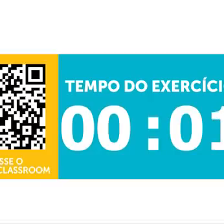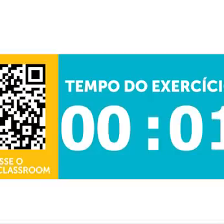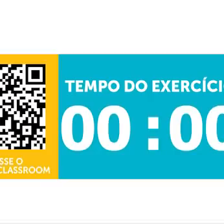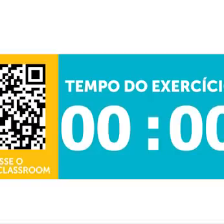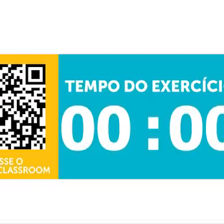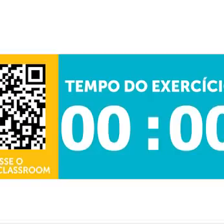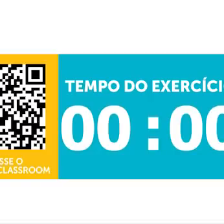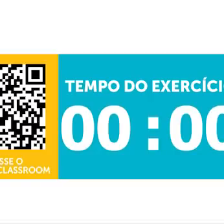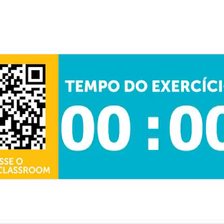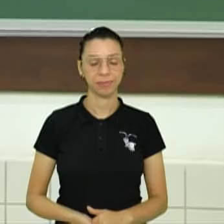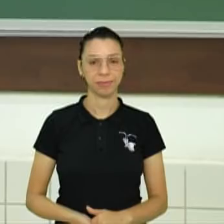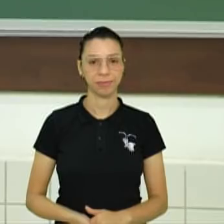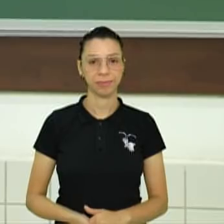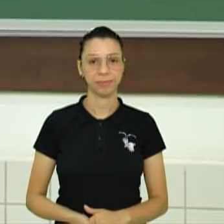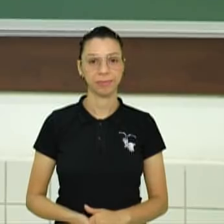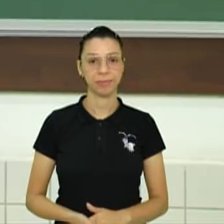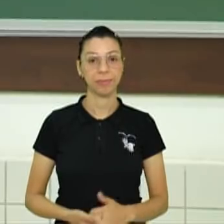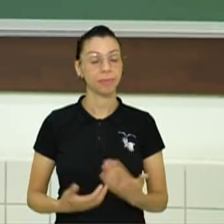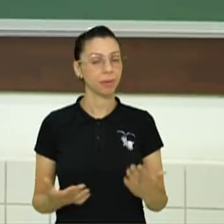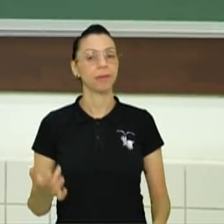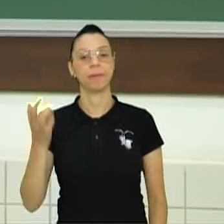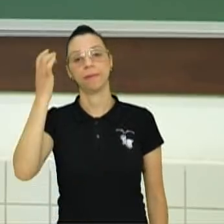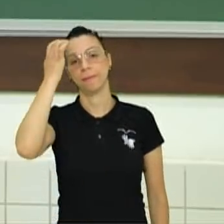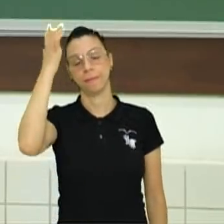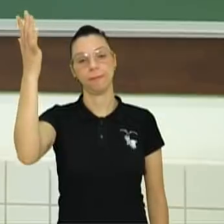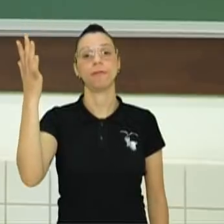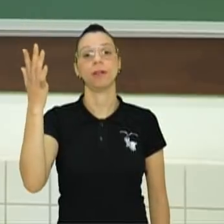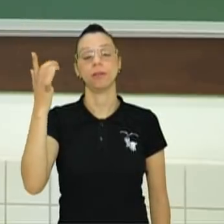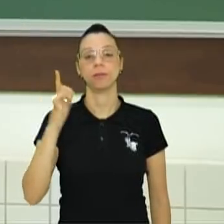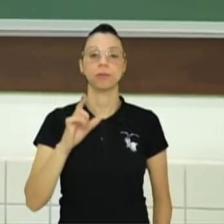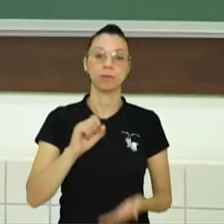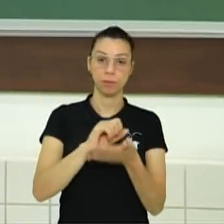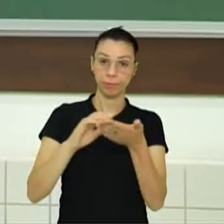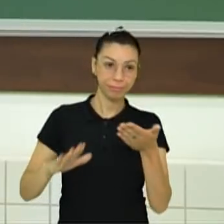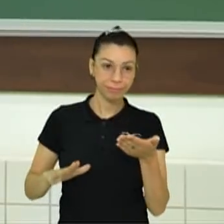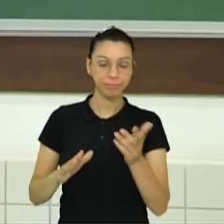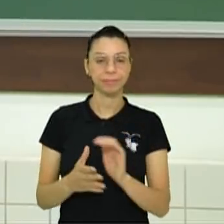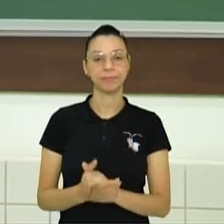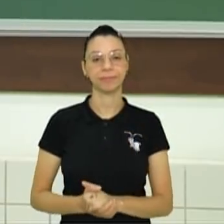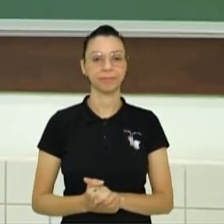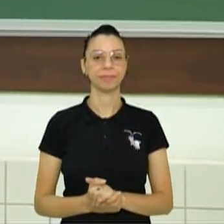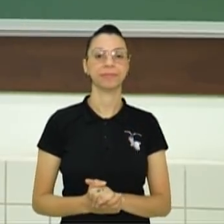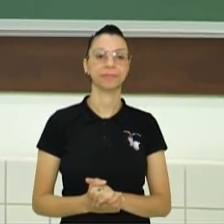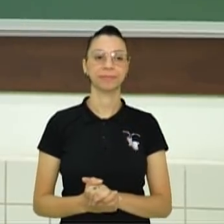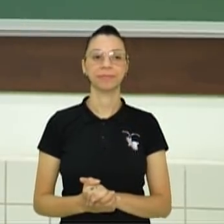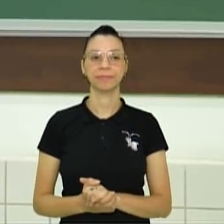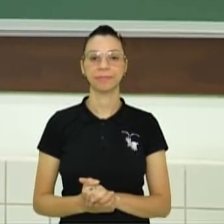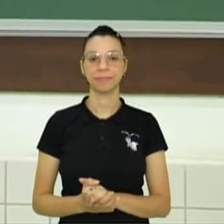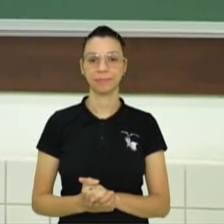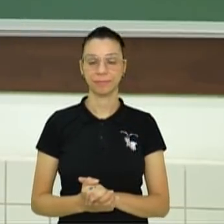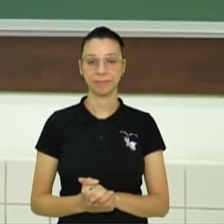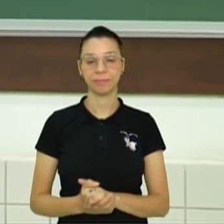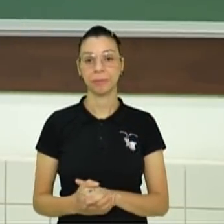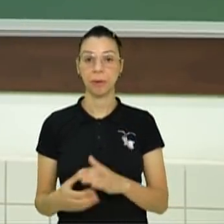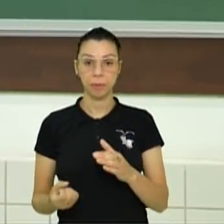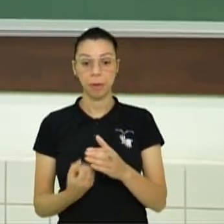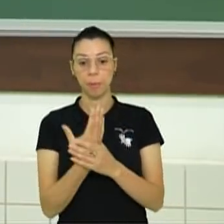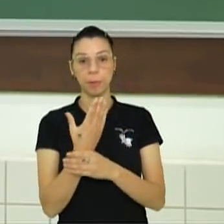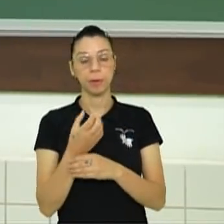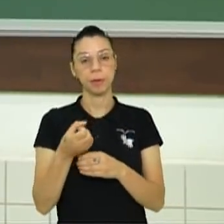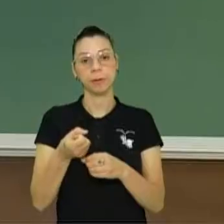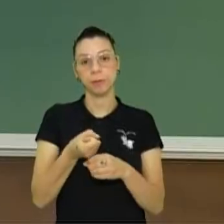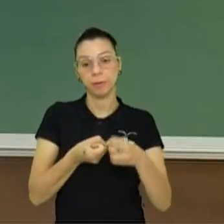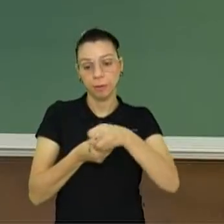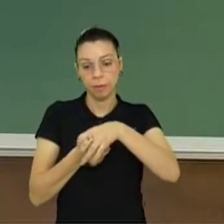Muito fácil esse nosso exercício. A origem das lanternas, qual foi